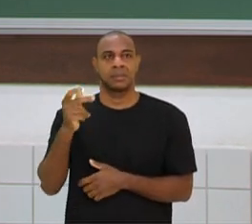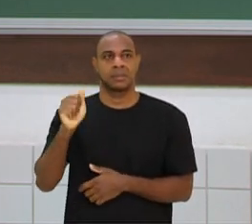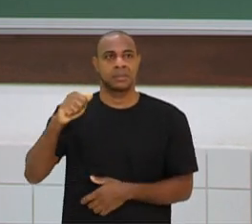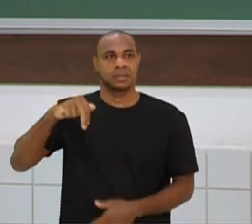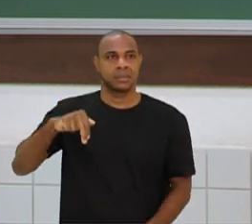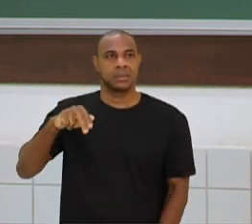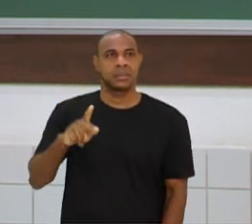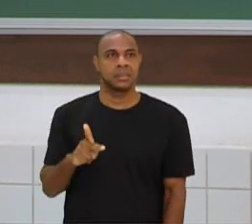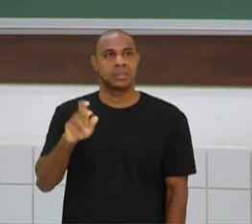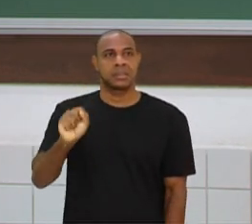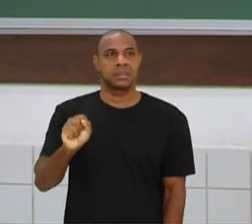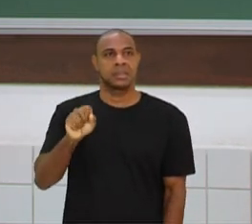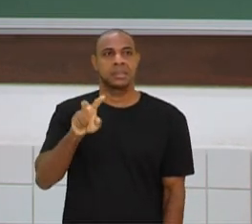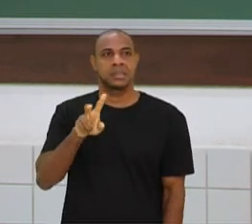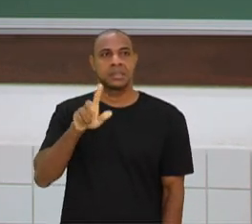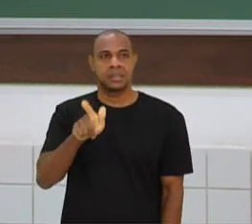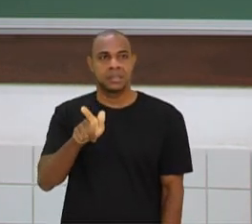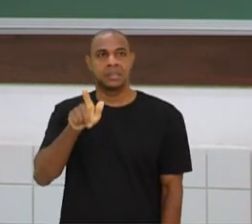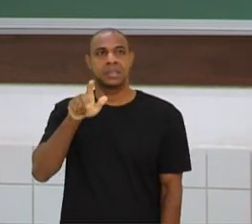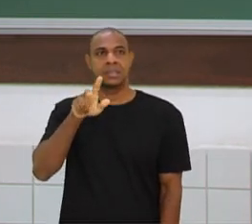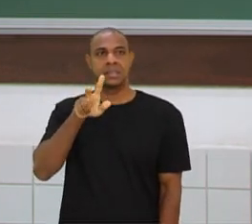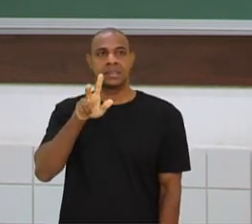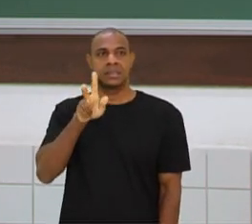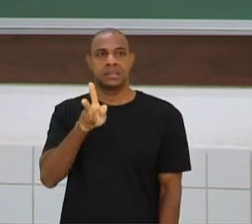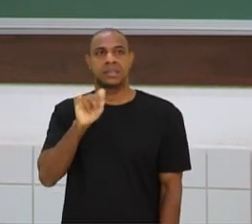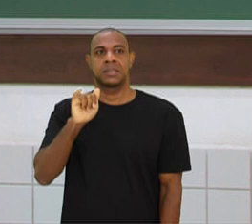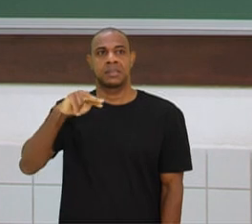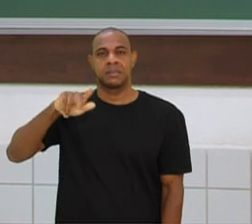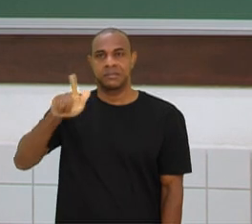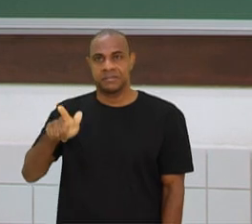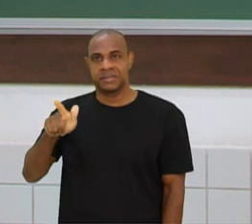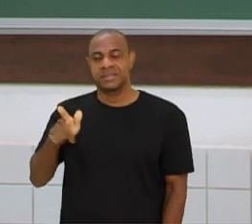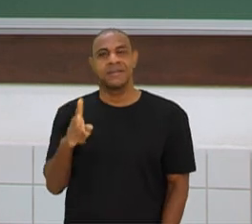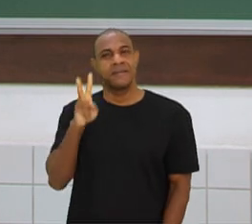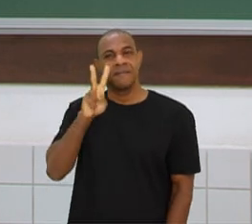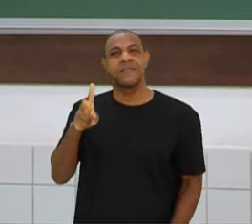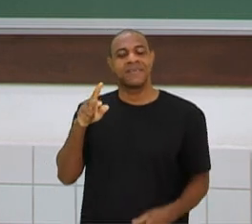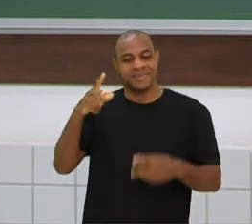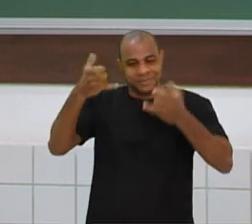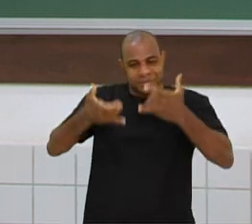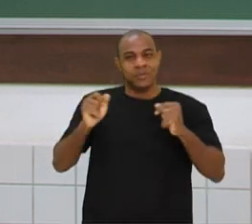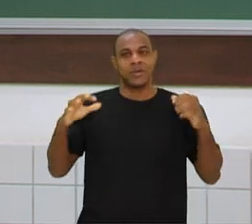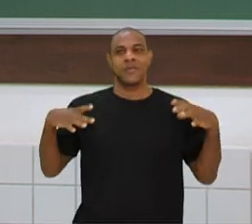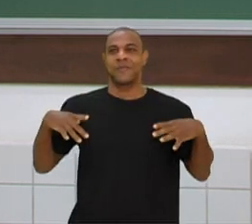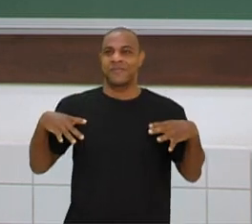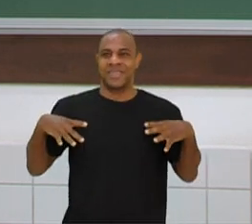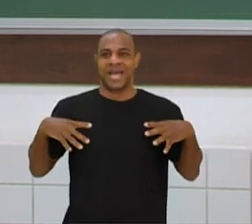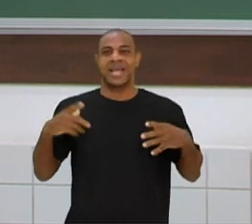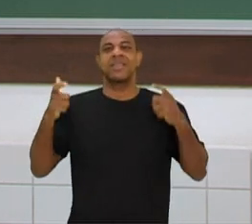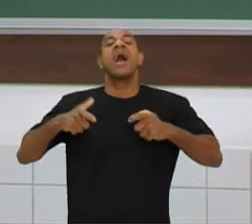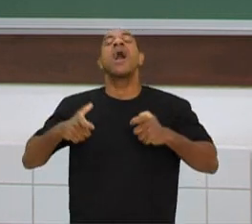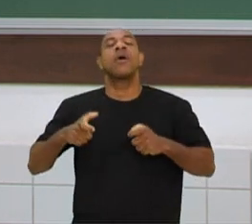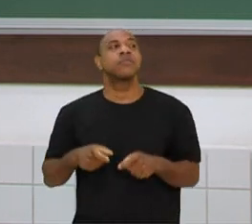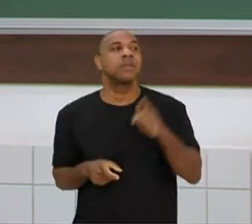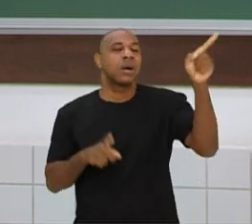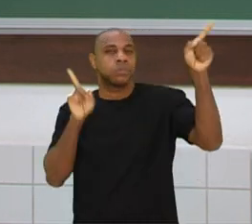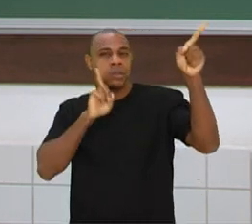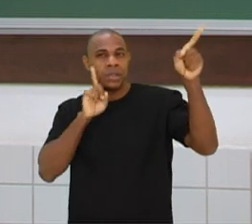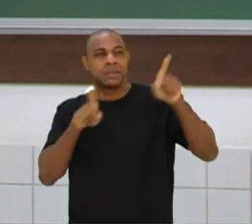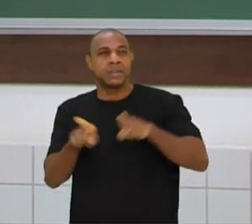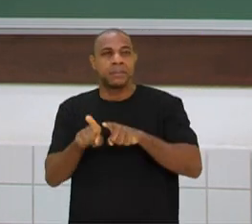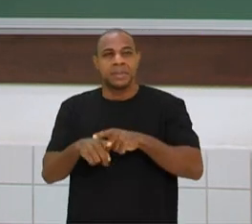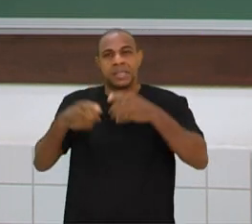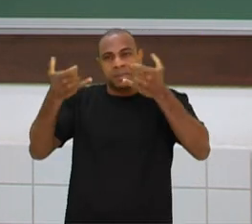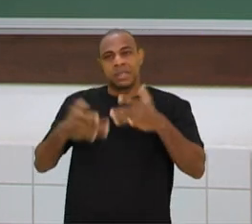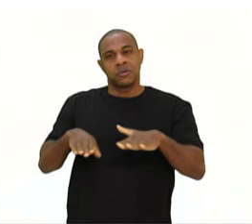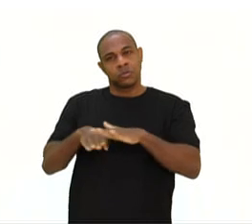analisamos o feriado do Dia da Ação de Graças, que é muito conhecido, muito comum nos Estados Unidos. E verificamos alguns dos seus costumes.